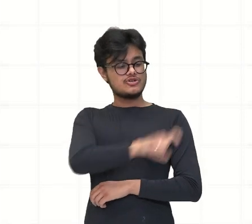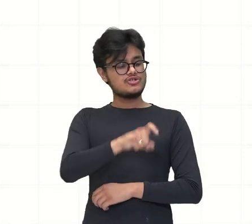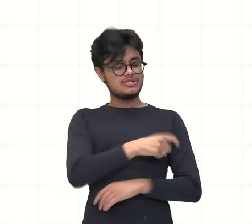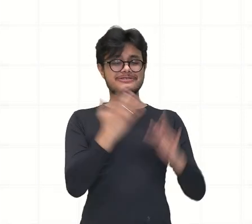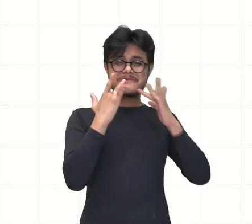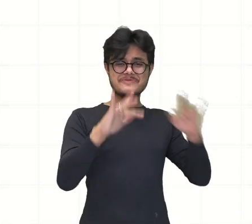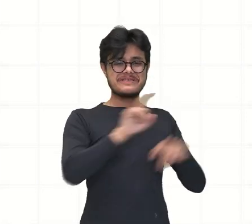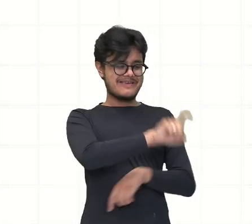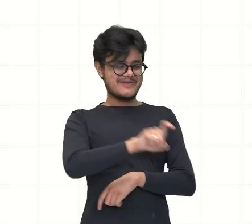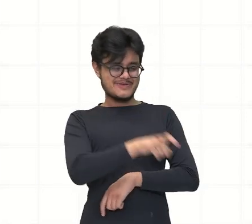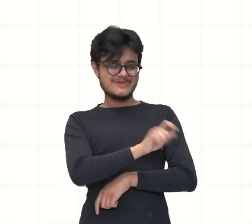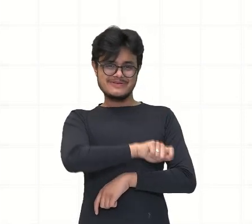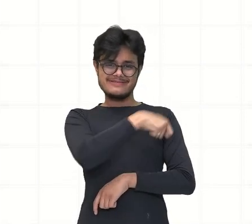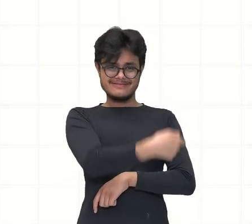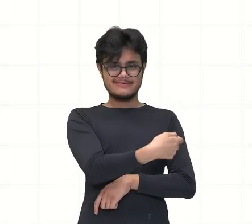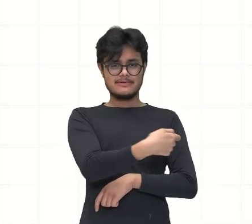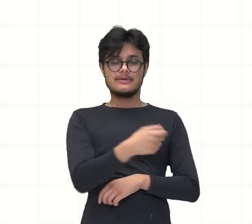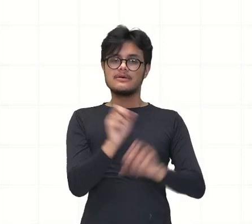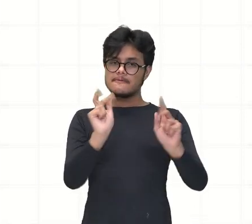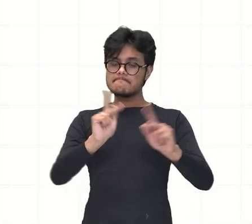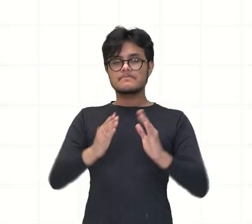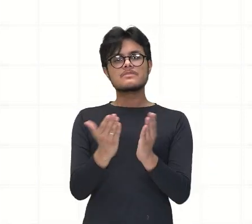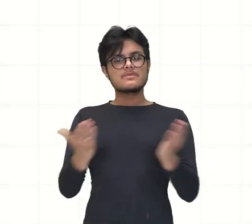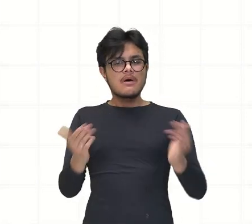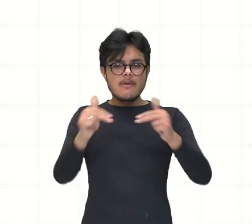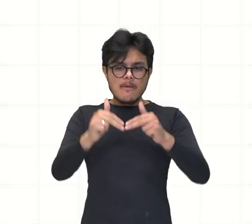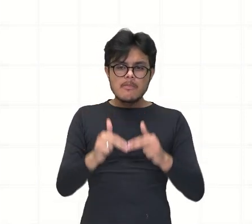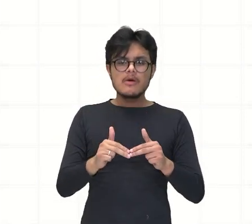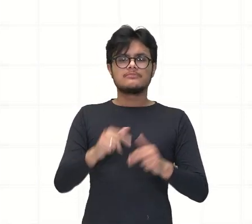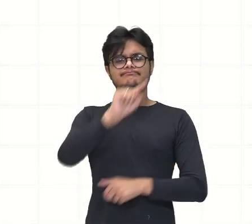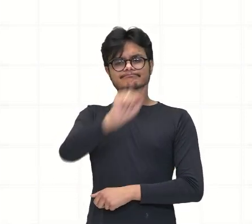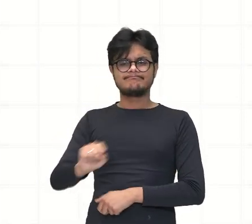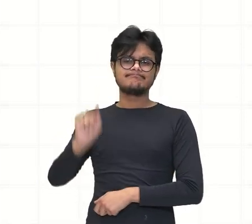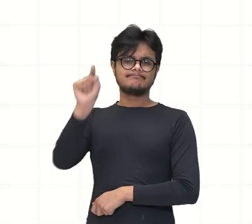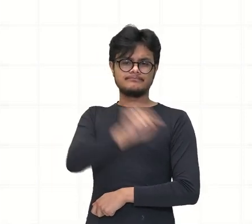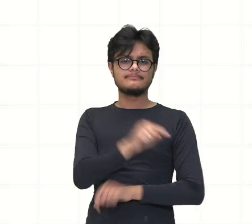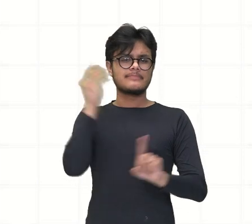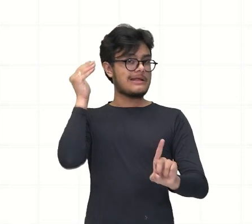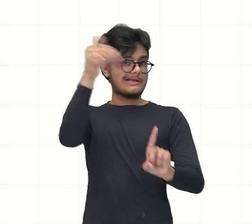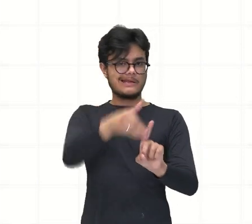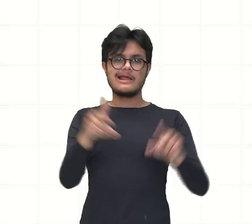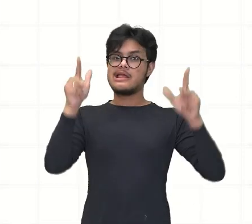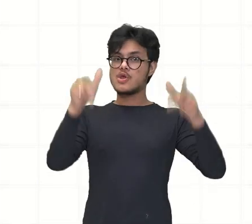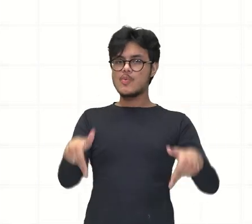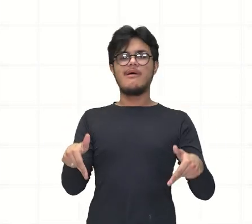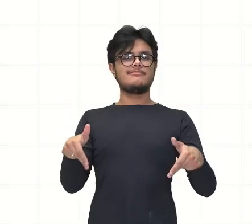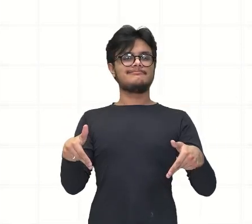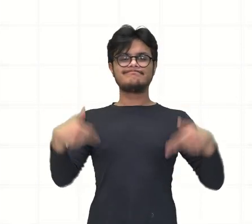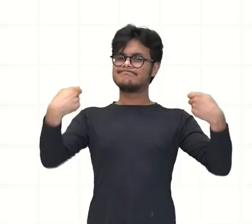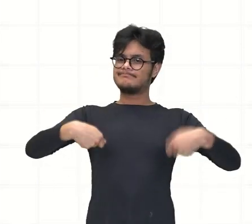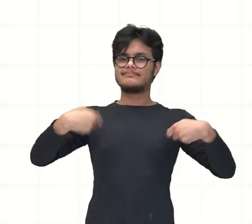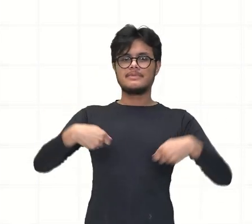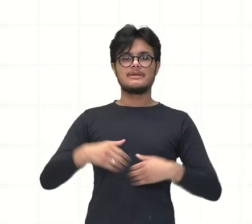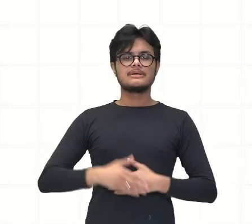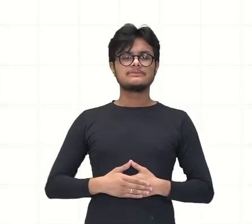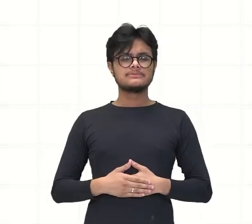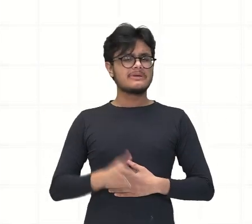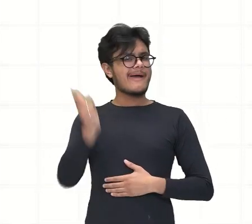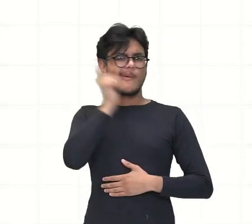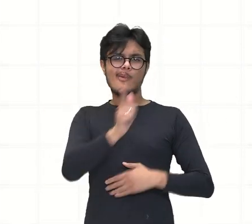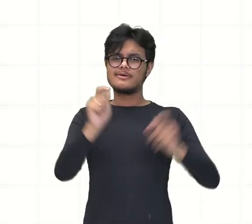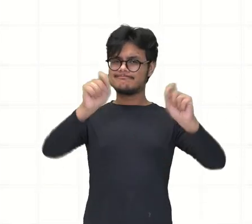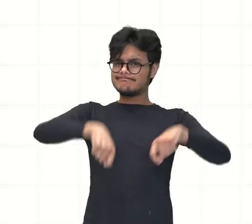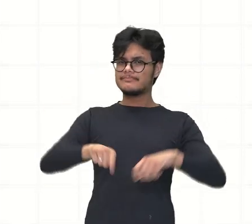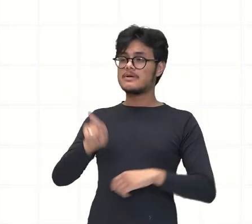X, né? Então, essas grandezas são diretamente proporcionais. Então, eu posso fazer,